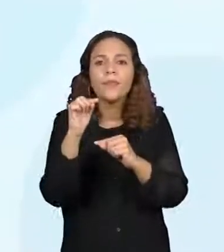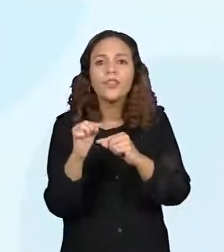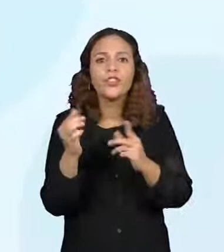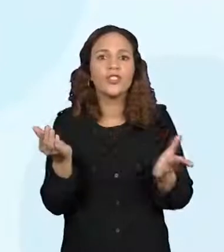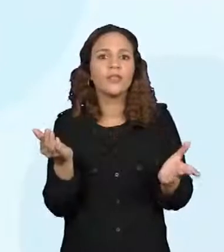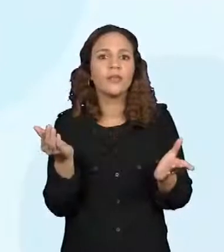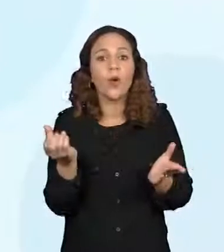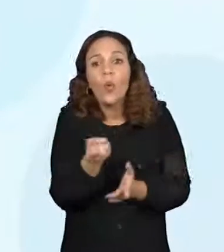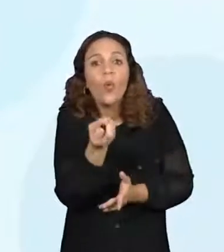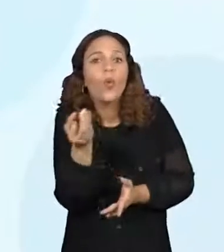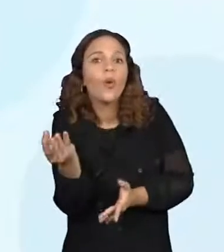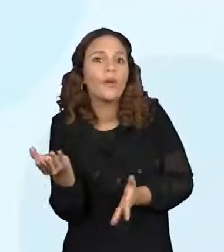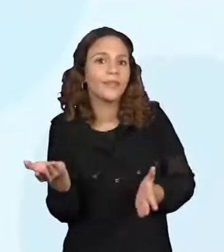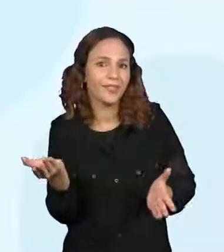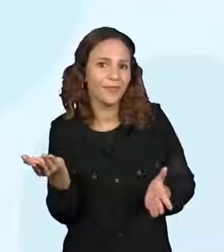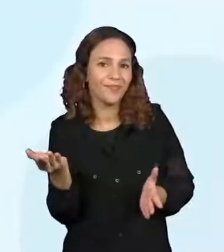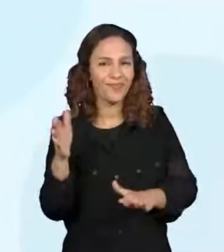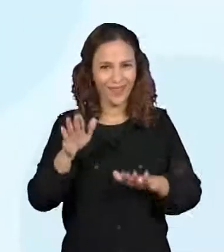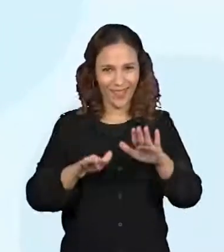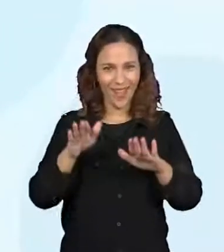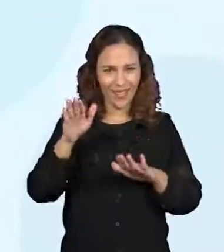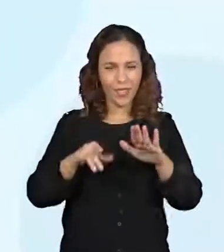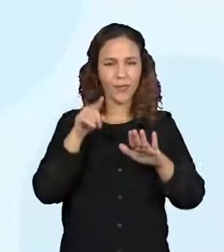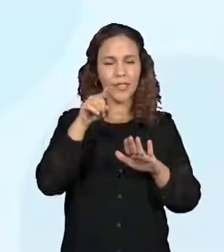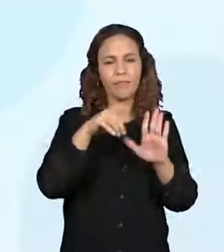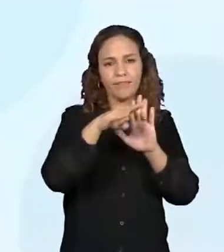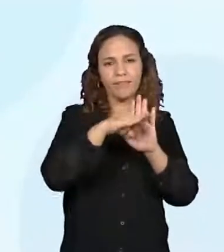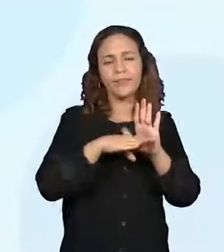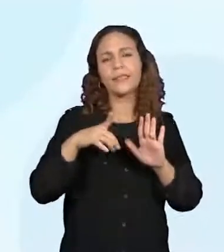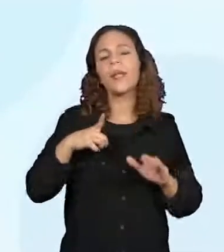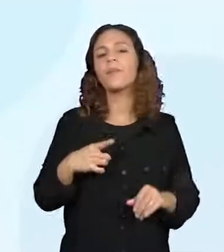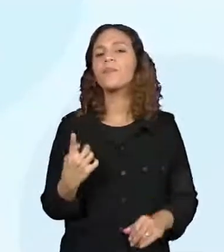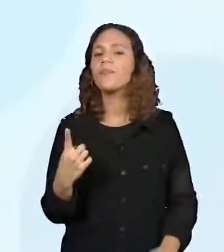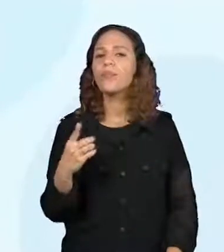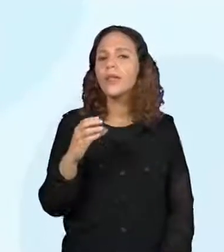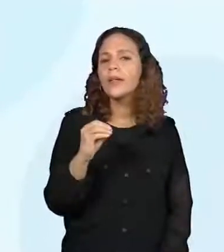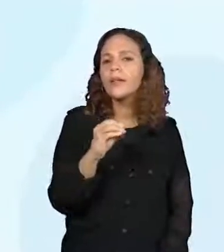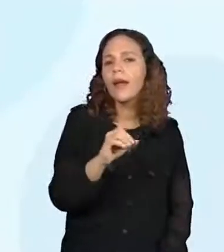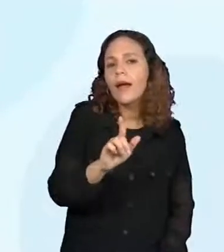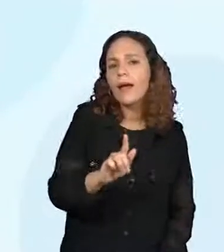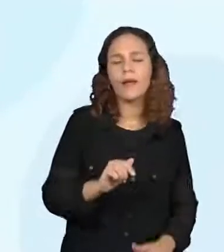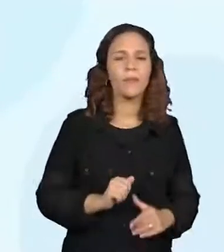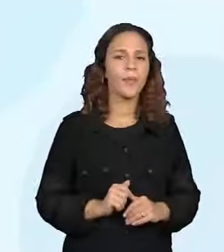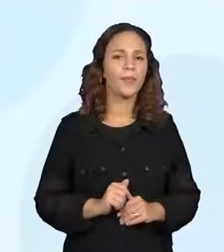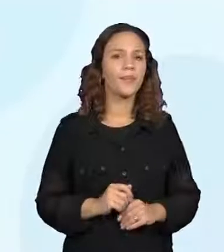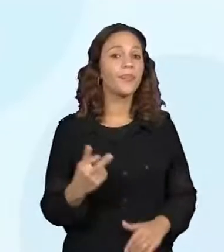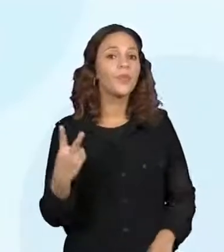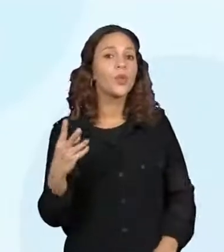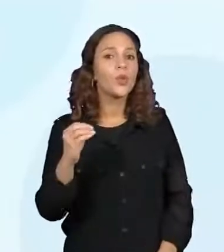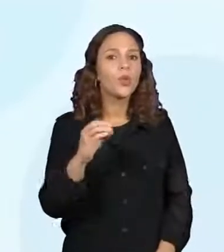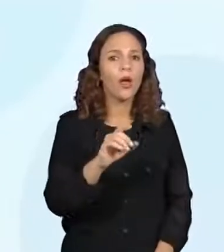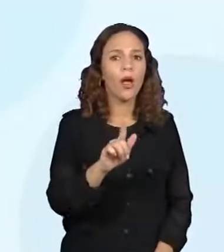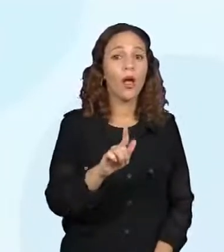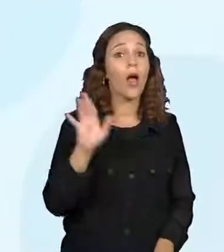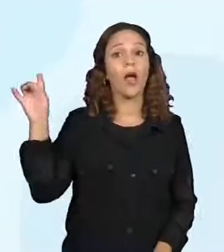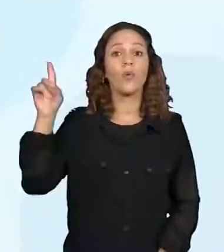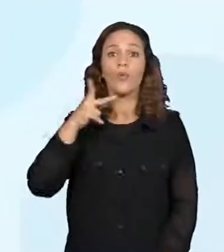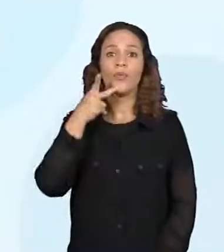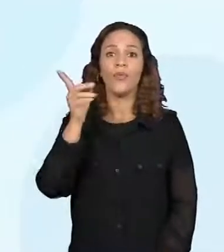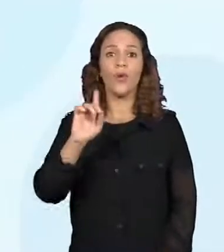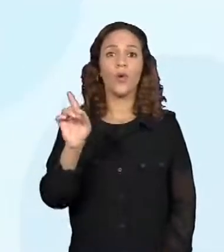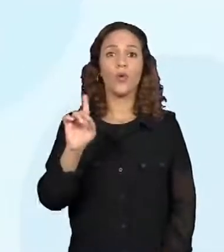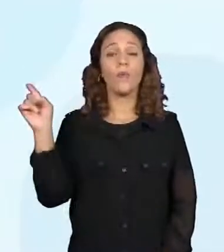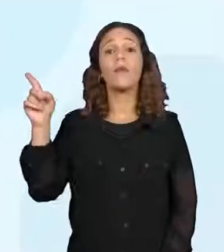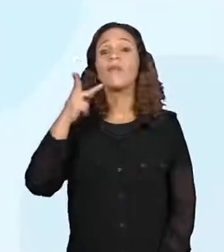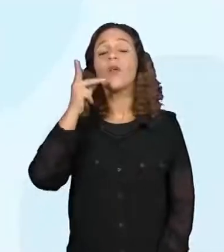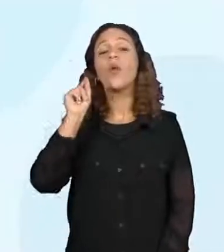Muitas receitas às vezes trazem 100 gramas, 200 gramas, mas olha só, aqui traz uma